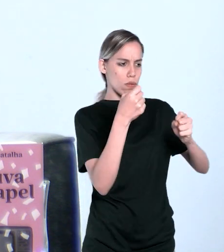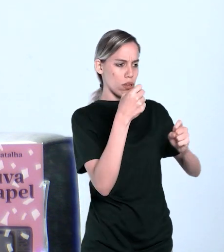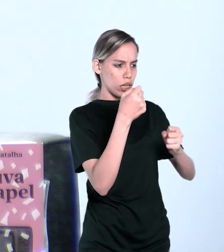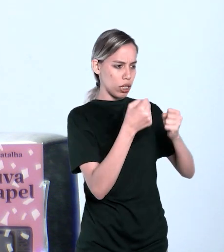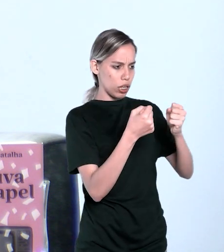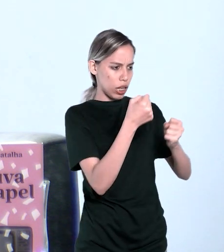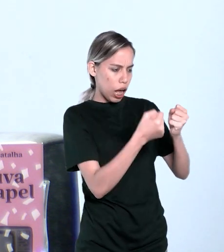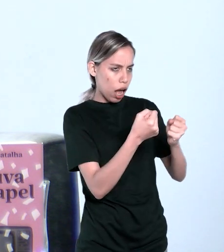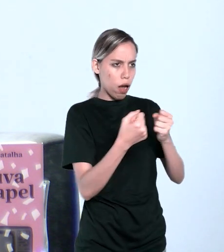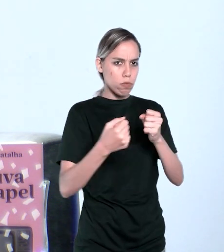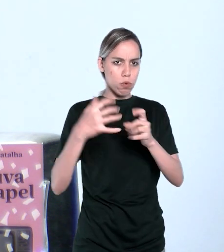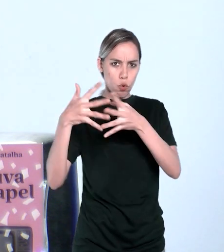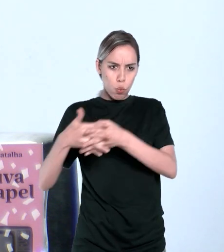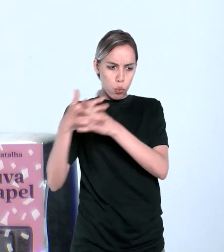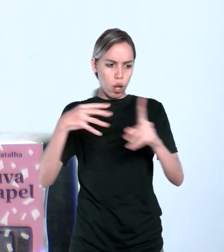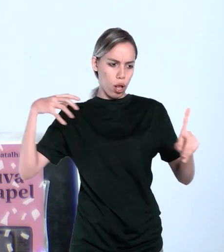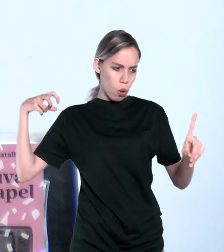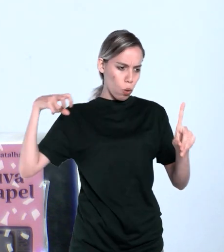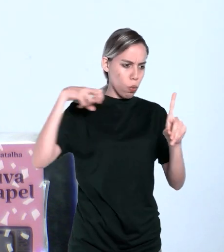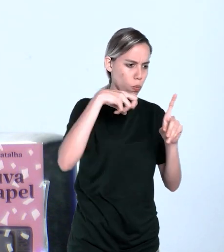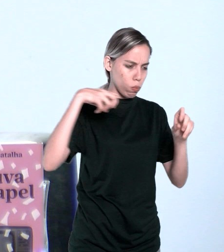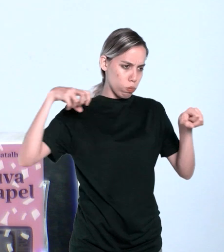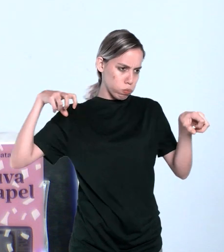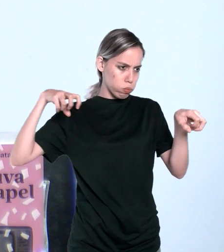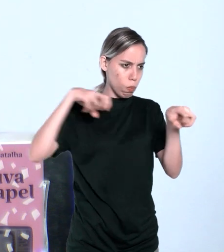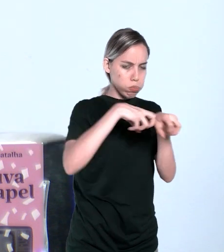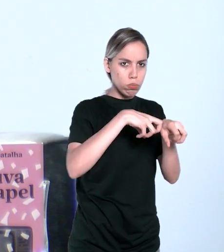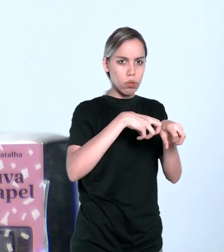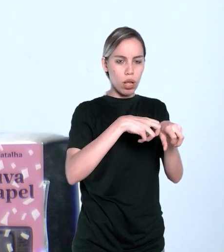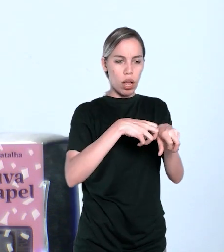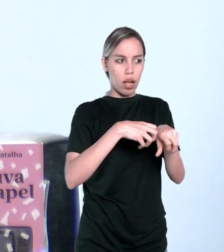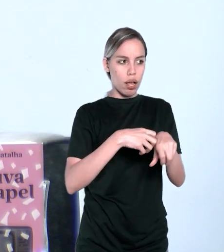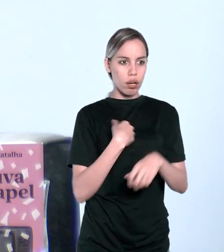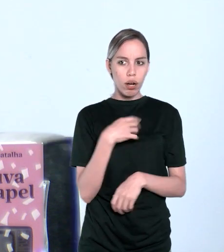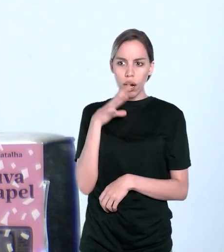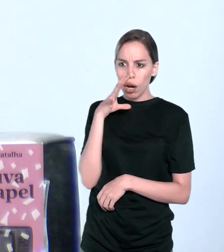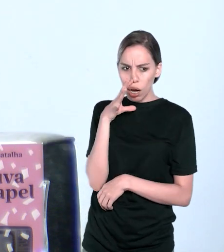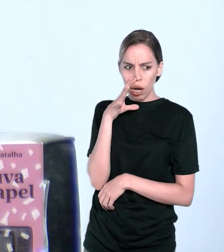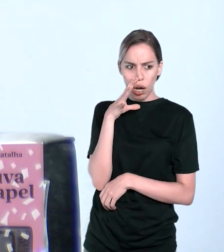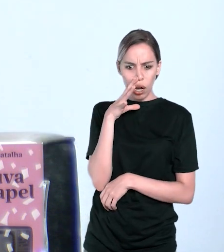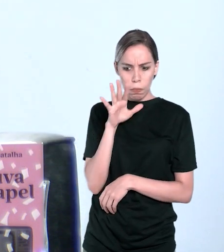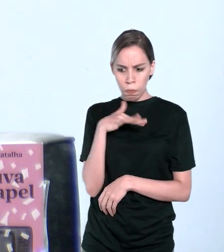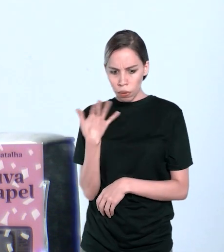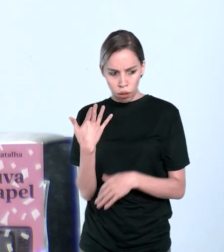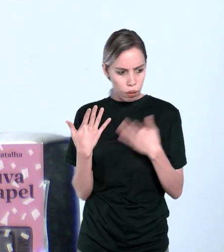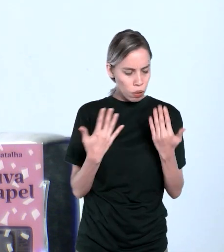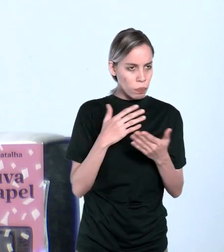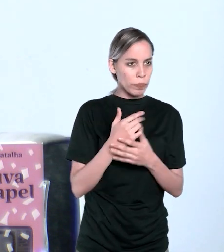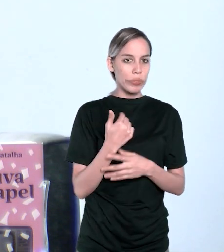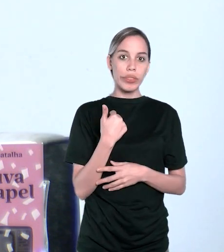eu aprendi aprendi na prática o que o Zuenir, né, fala da cidade partida, que eu era de uma cidade,